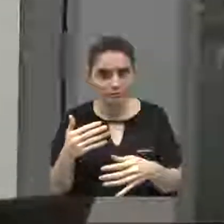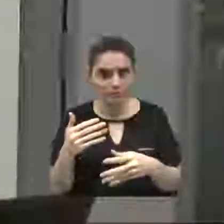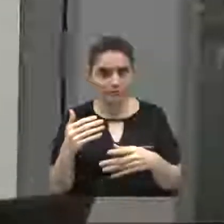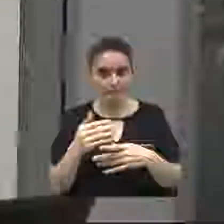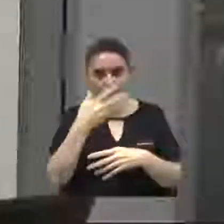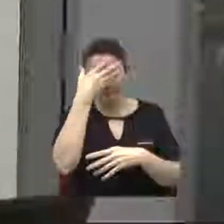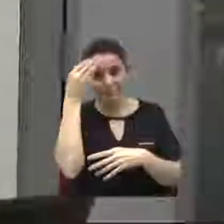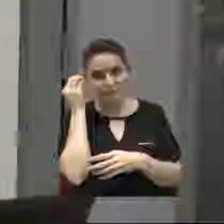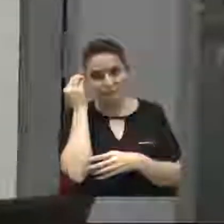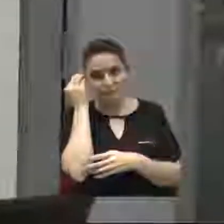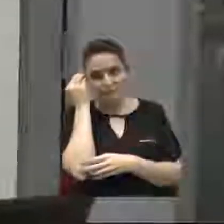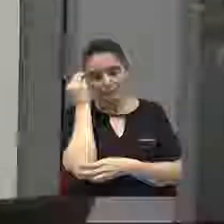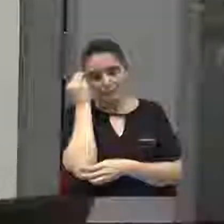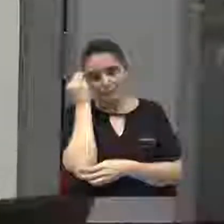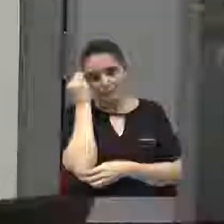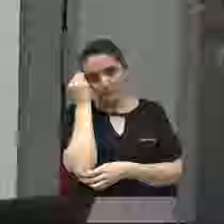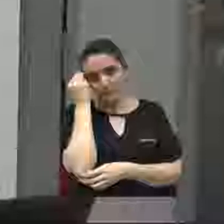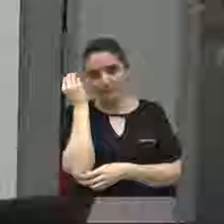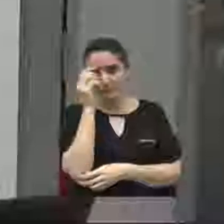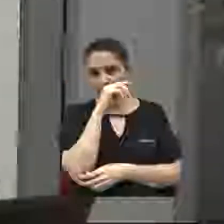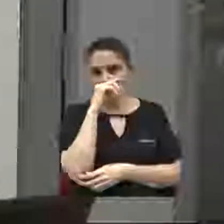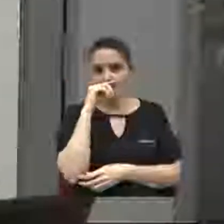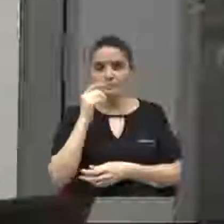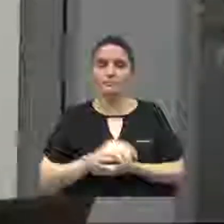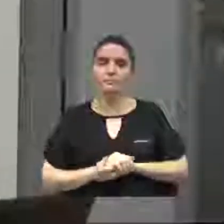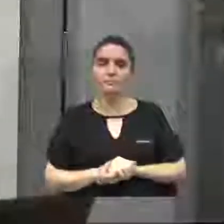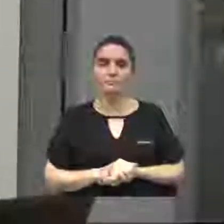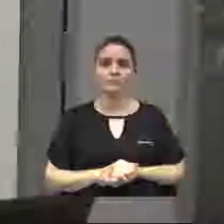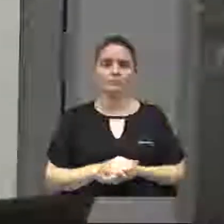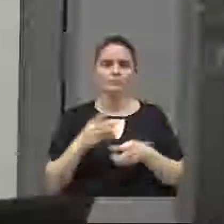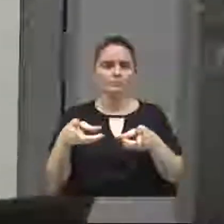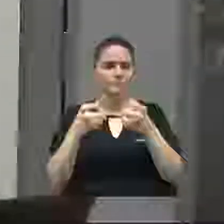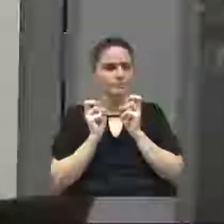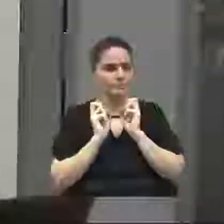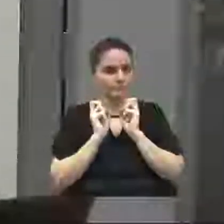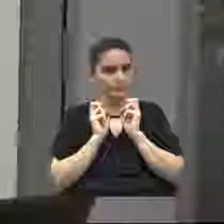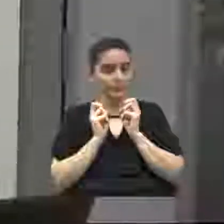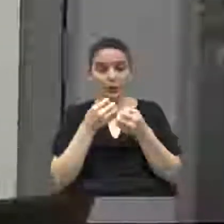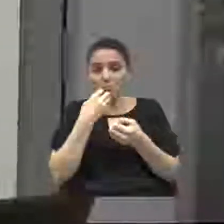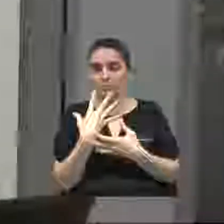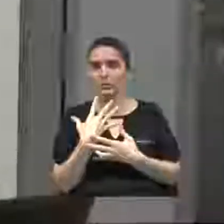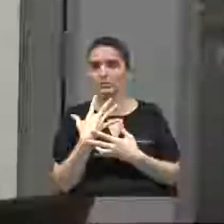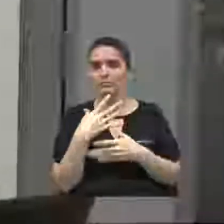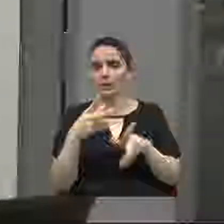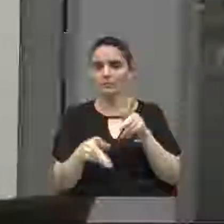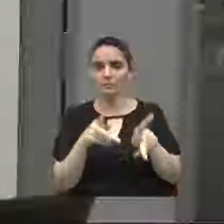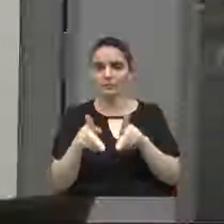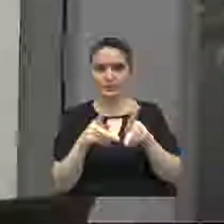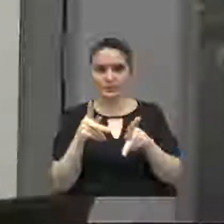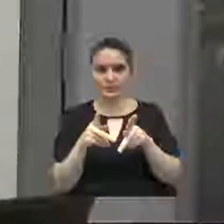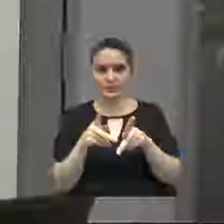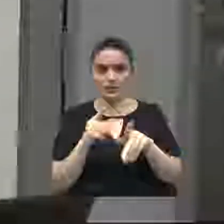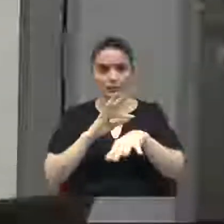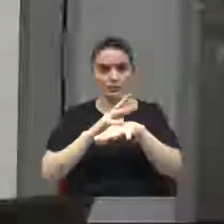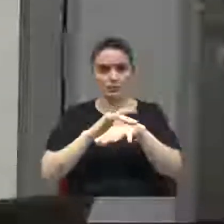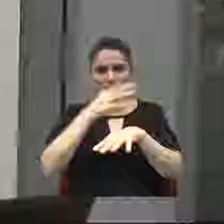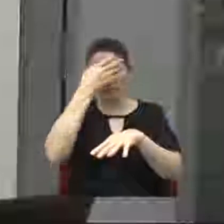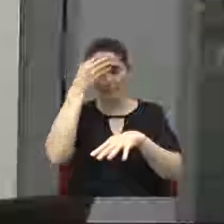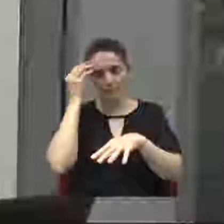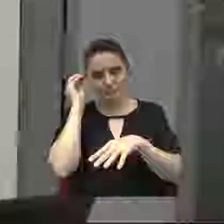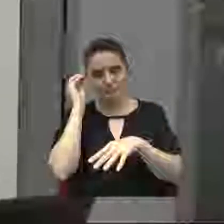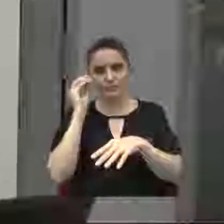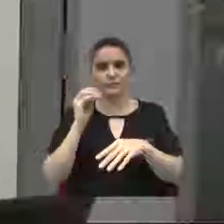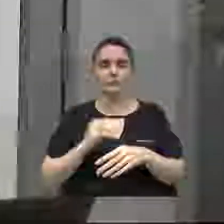qualidade muito grande, uma importância muito abrangente para a população idosa da nossa cidade, do nosso